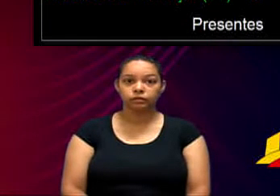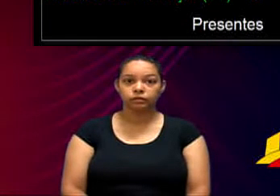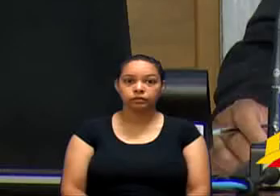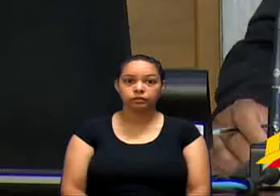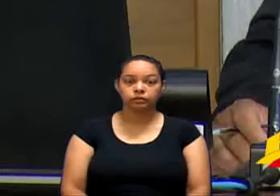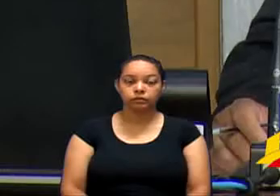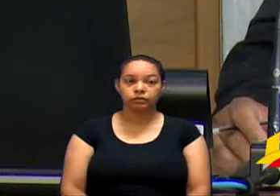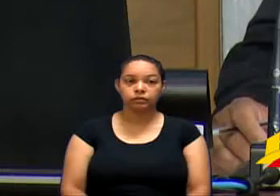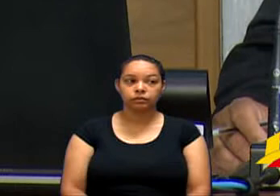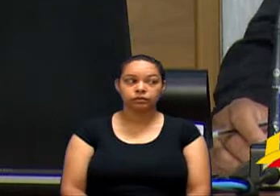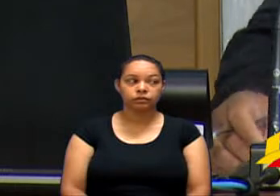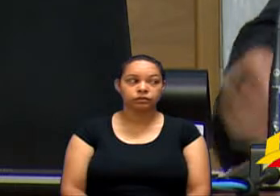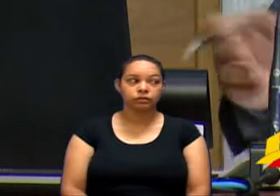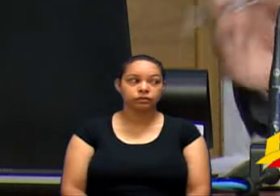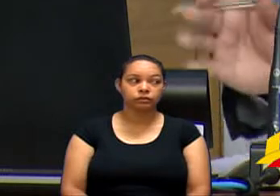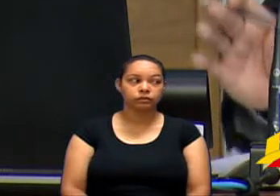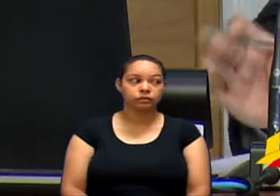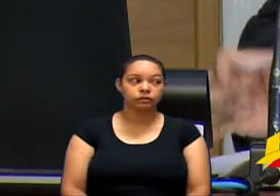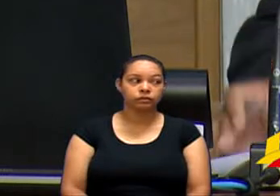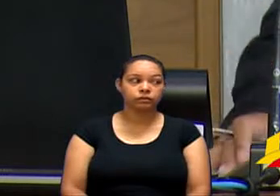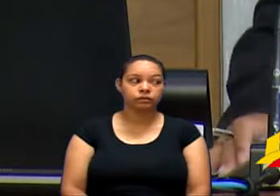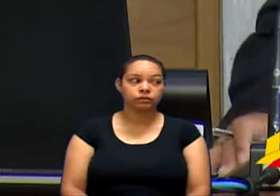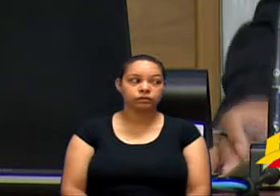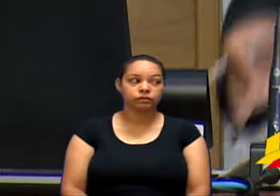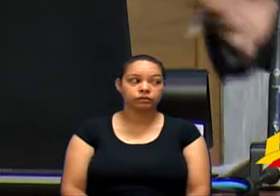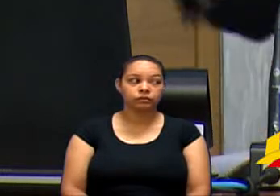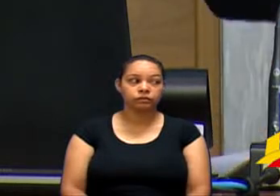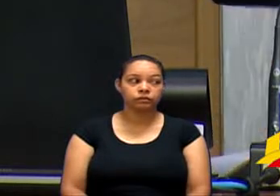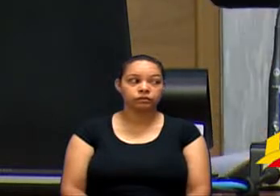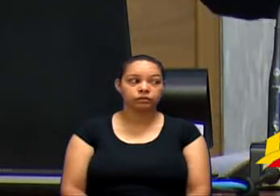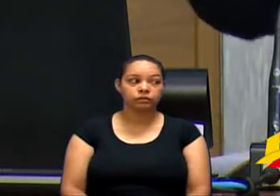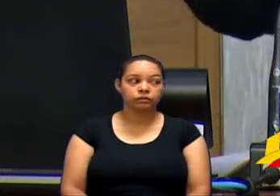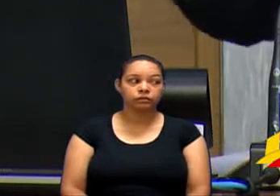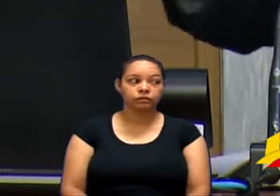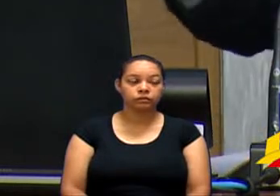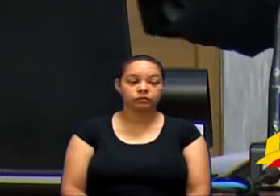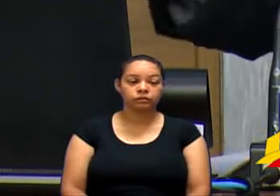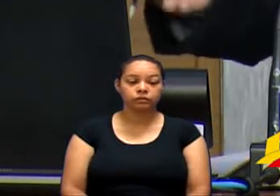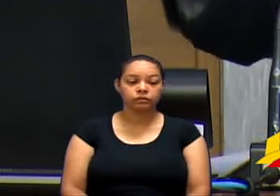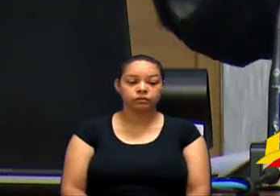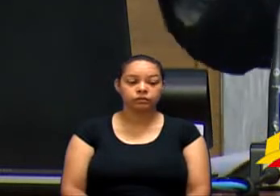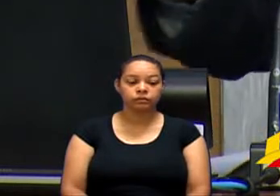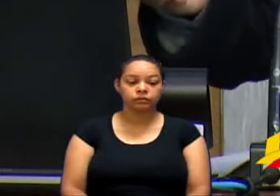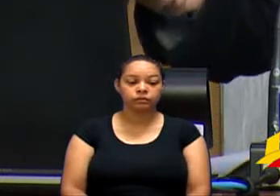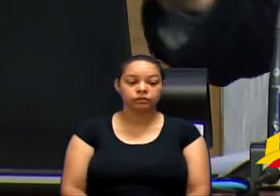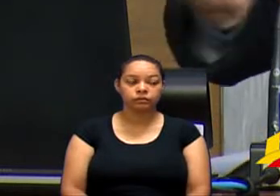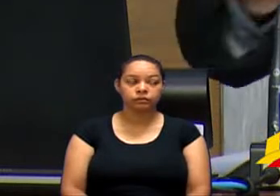já já comecei já não gosta eu tava anunciando muito